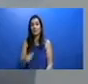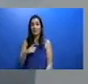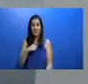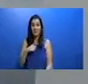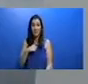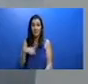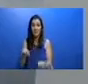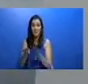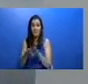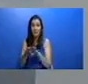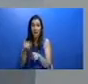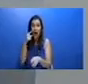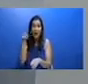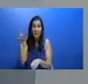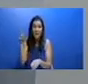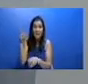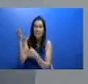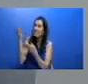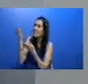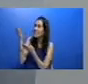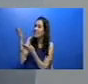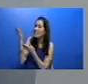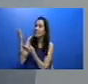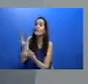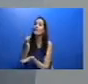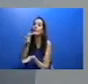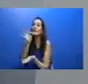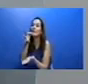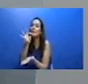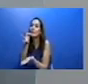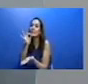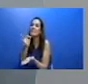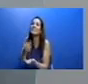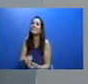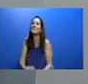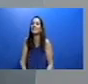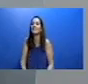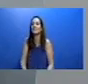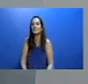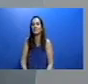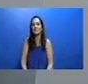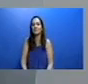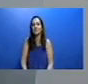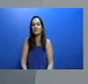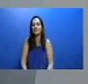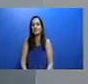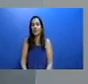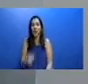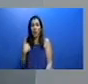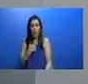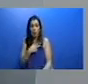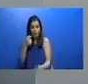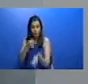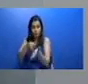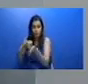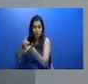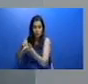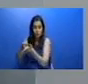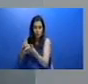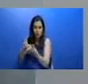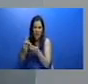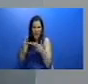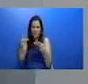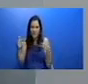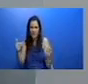temos xícaras de café, tá vendo? Quando nós vamos comprar produtos assim, nós